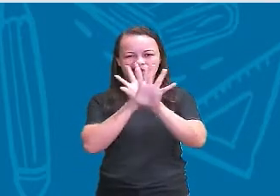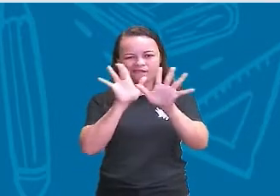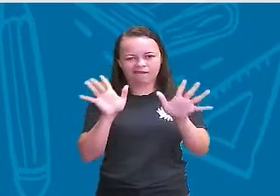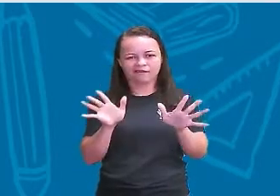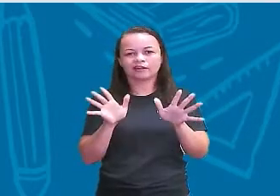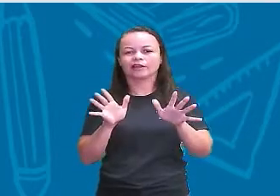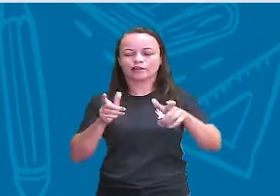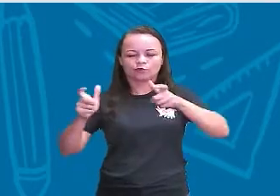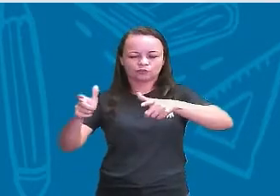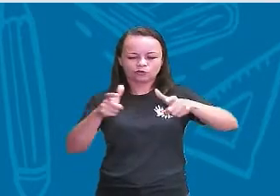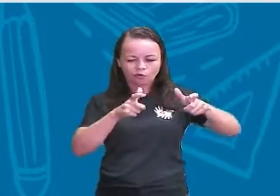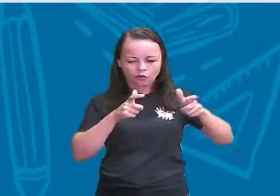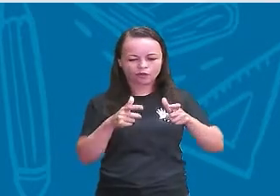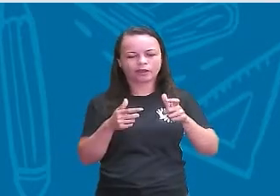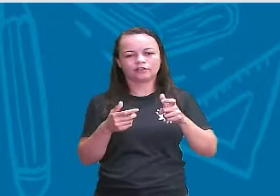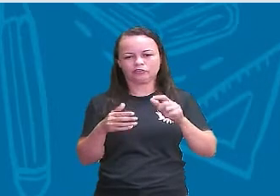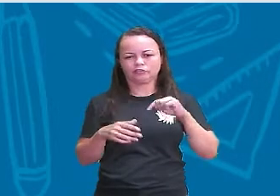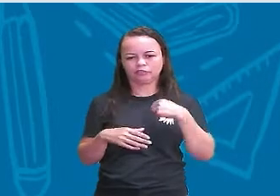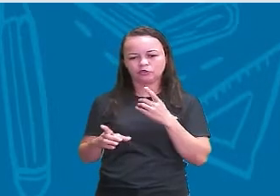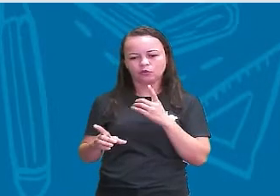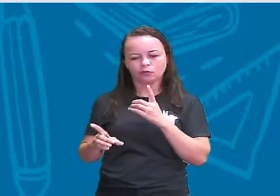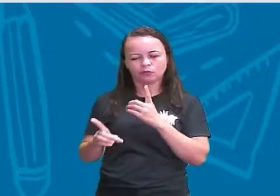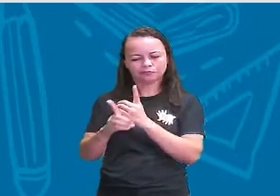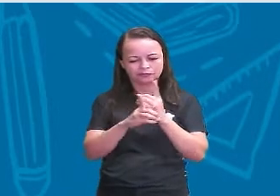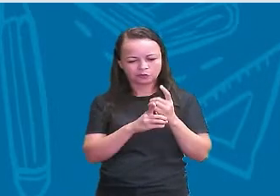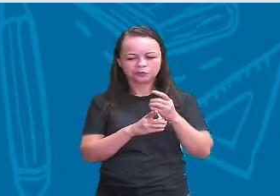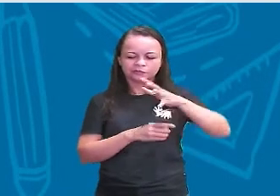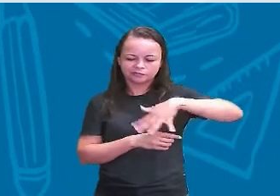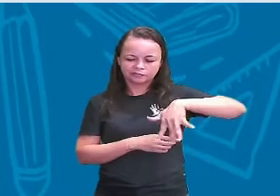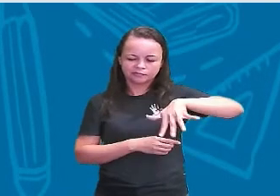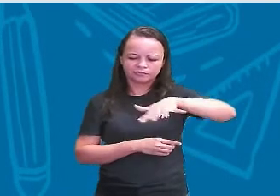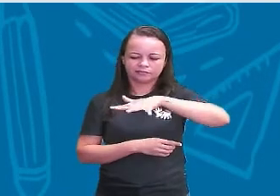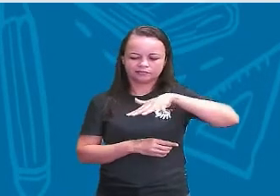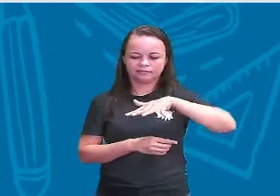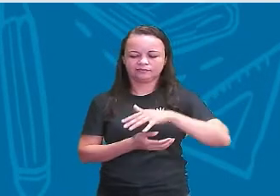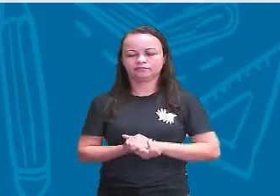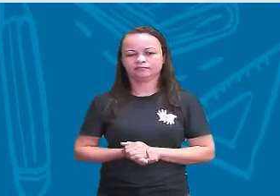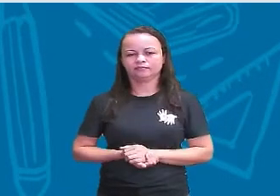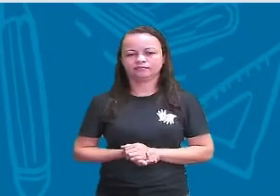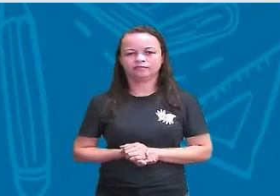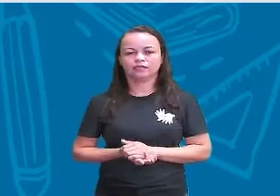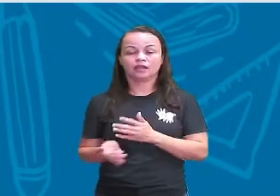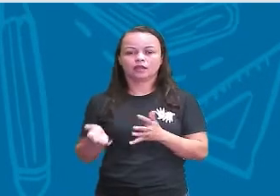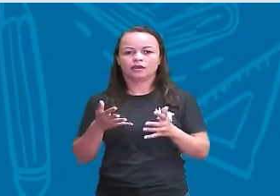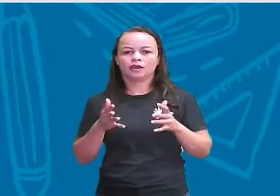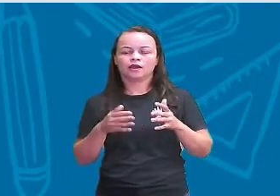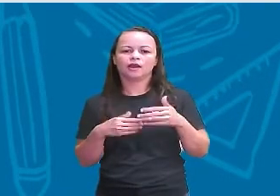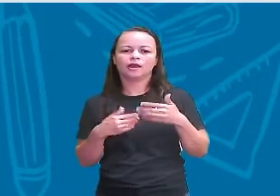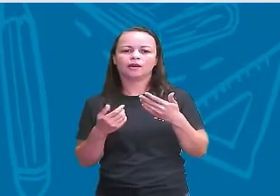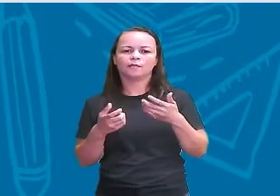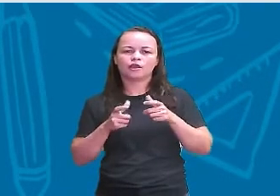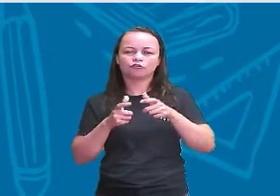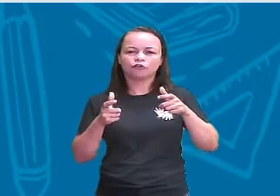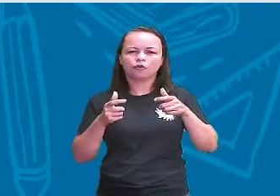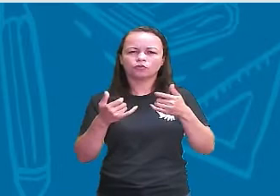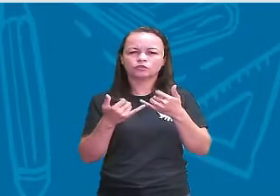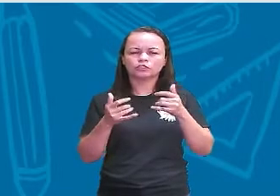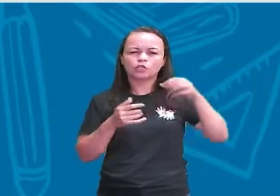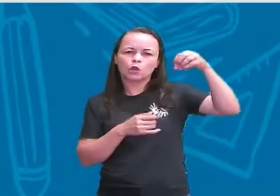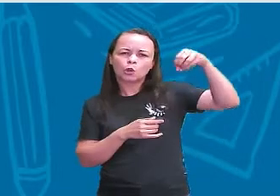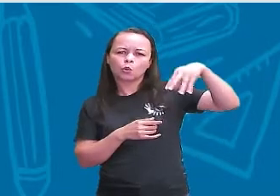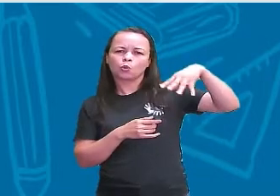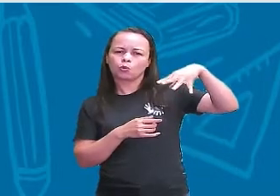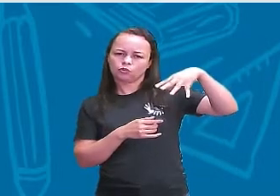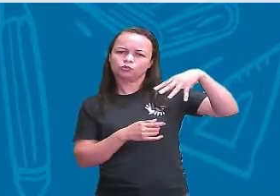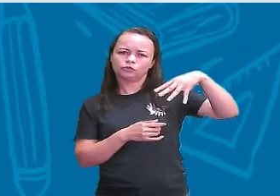Os ambientes que a gente se encontra, que a gente tá, certo? A maior luz, a maior fonte de luz